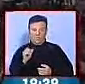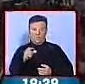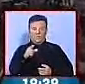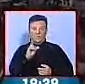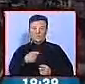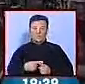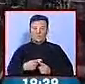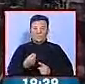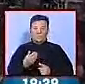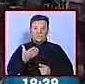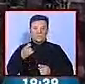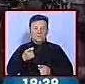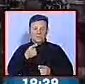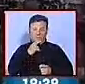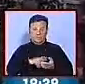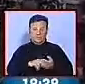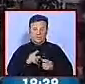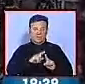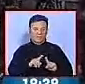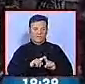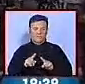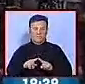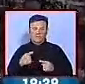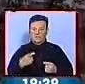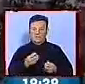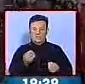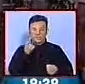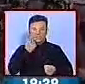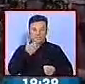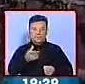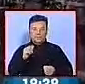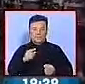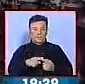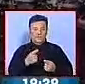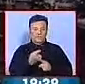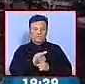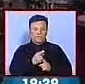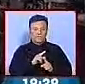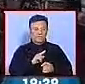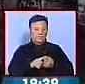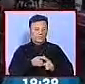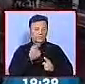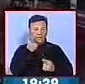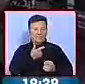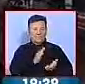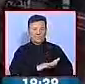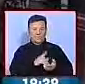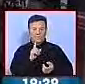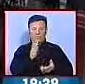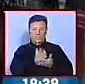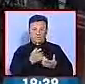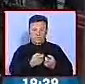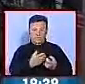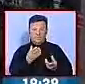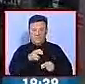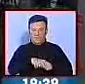te atraiu mais? Sem dúvida a diversidade de experiências e a demonstração de diversos fenómenos, não só da física e de outras